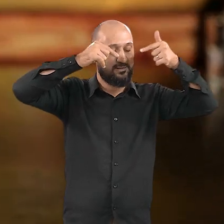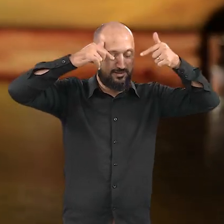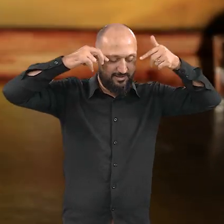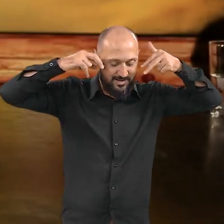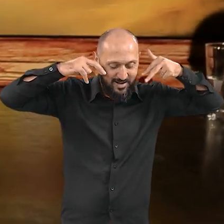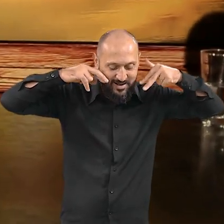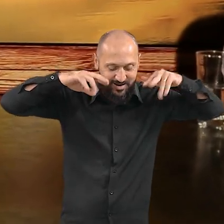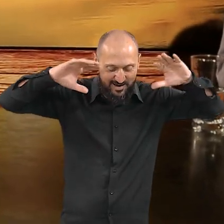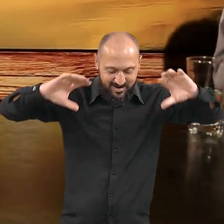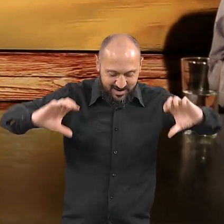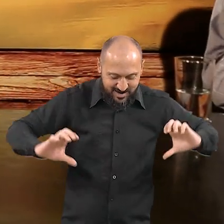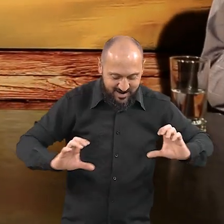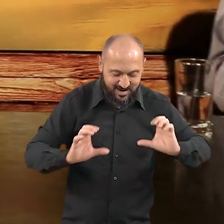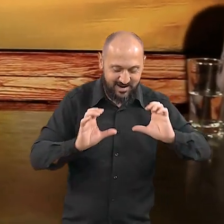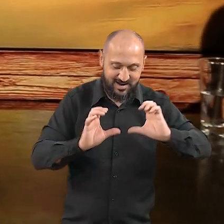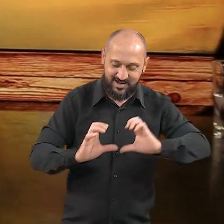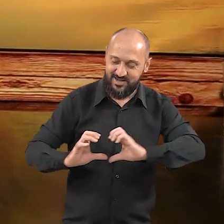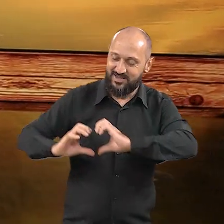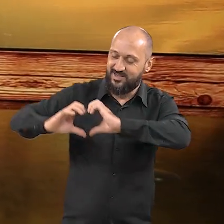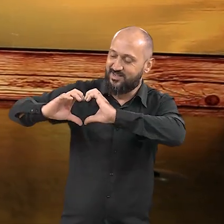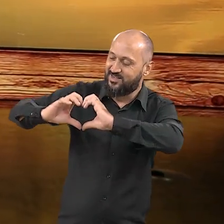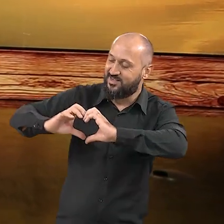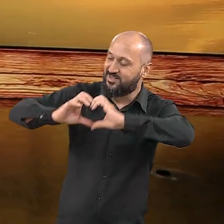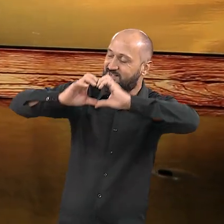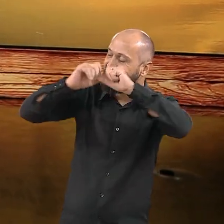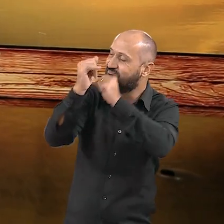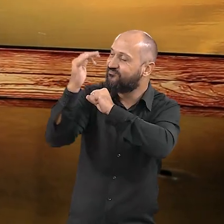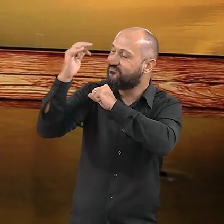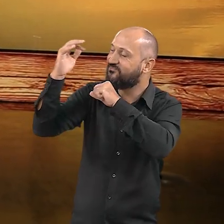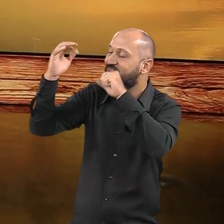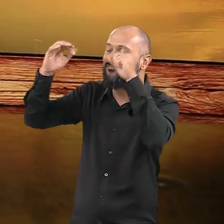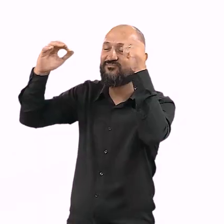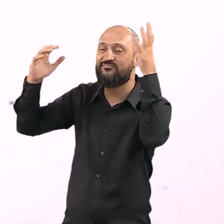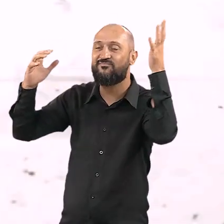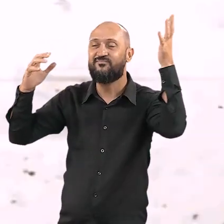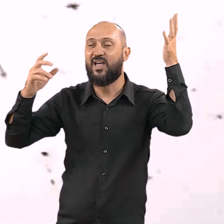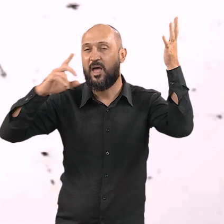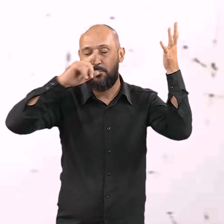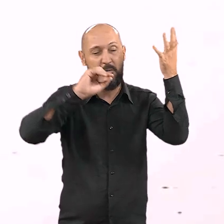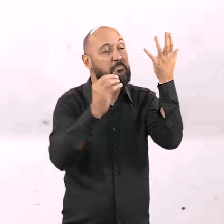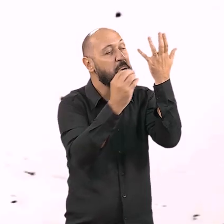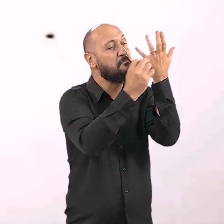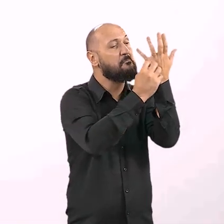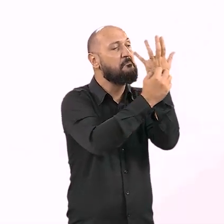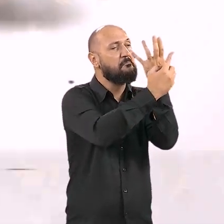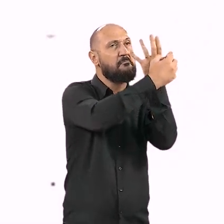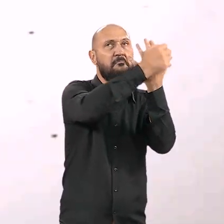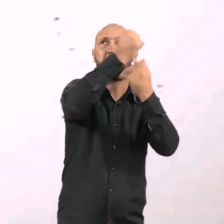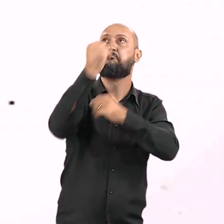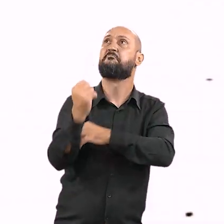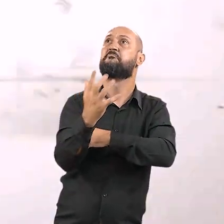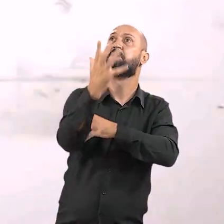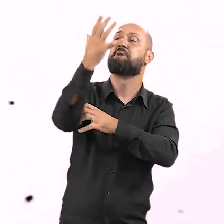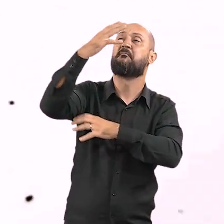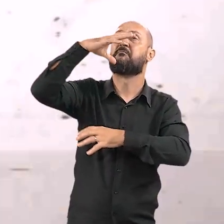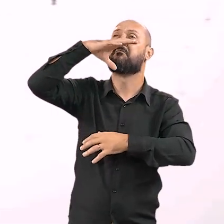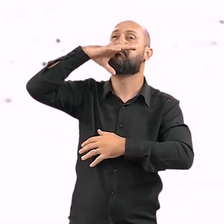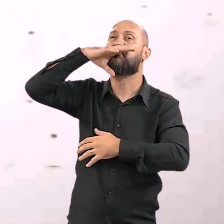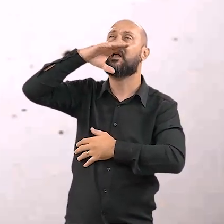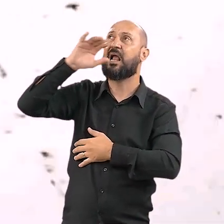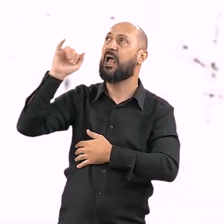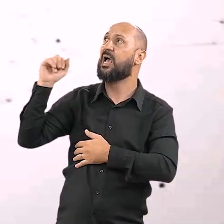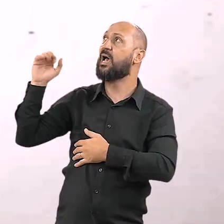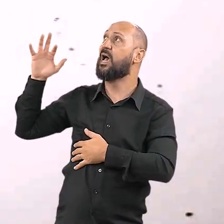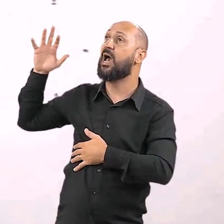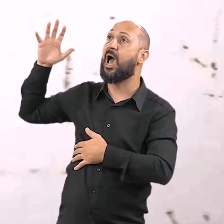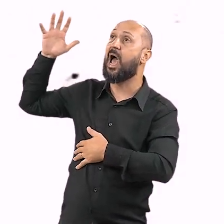amor, a paisagem tem perfume de Pequi, verdes mangueiras, carandás e